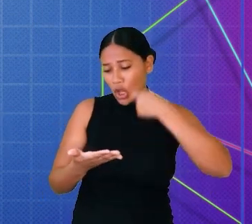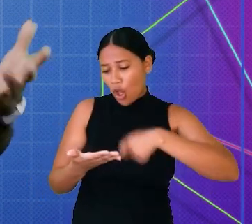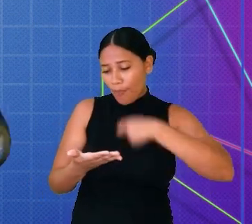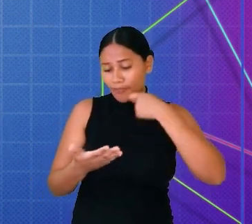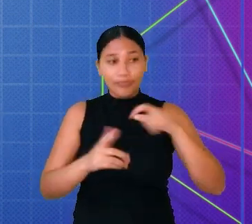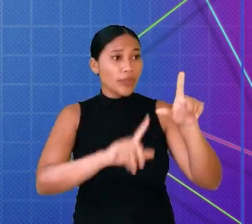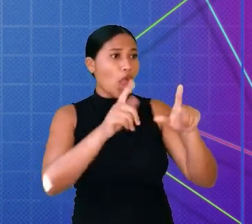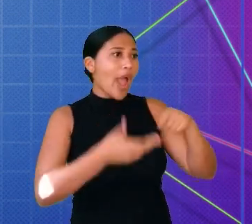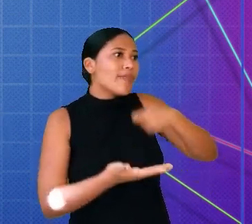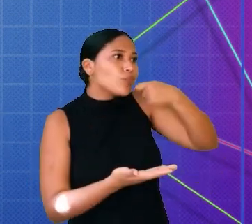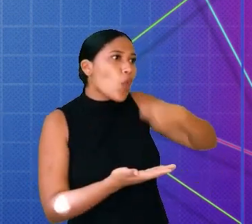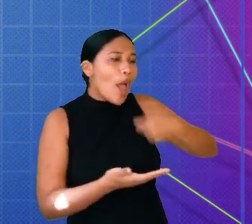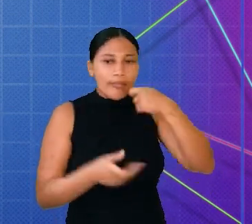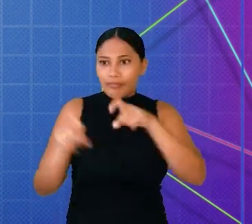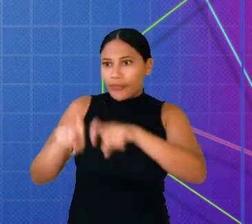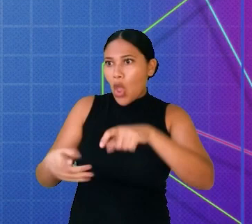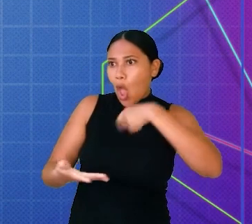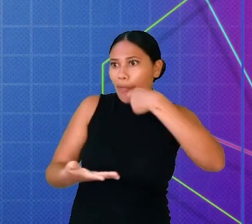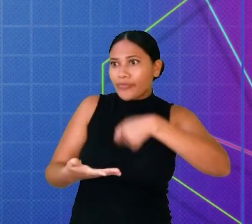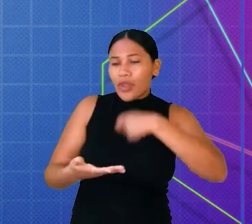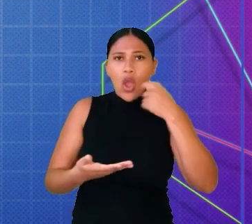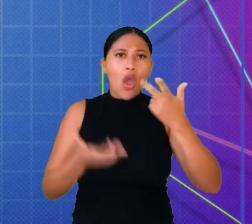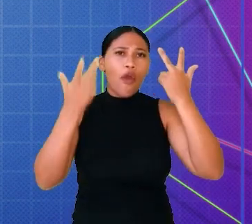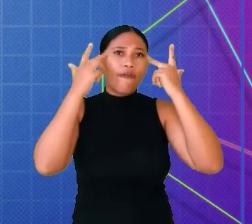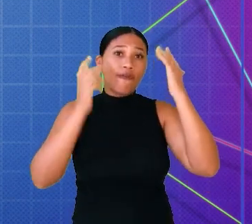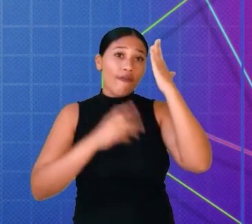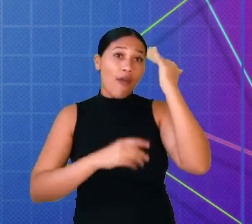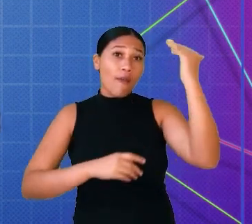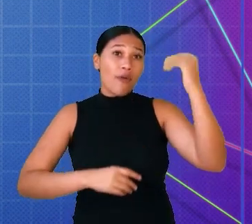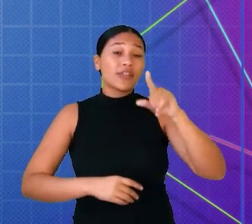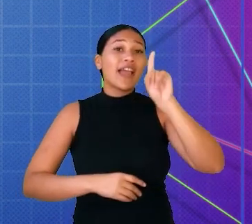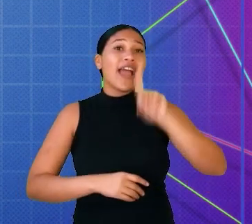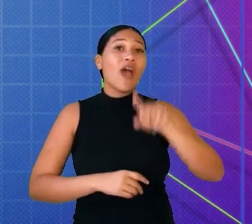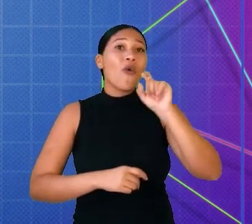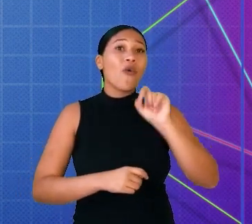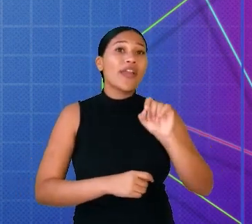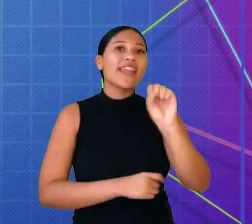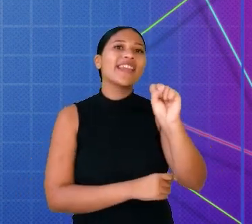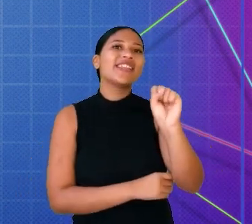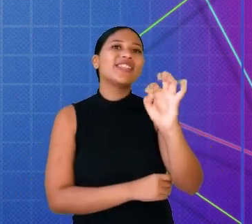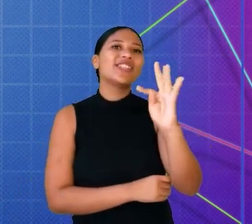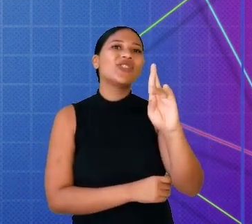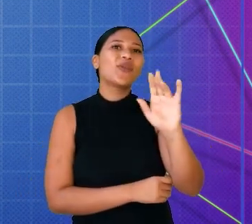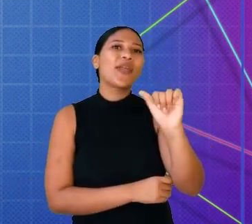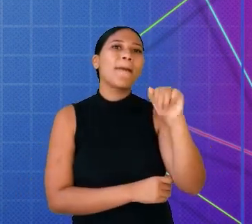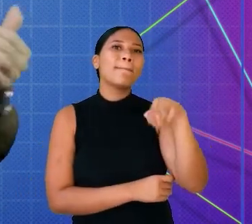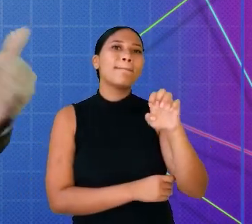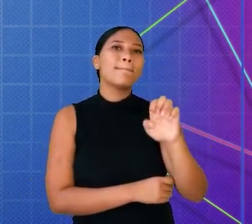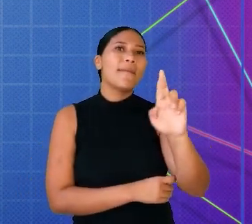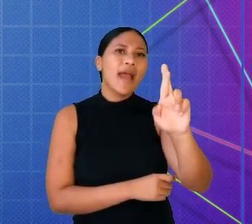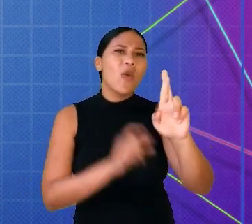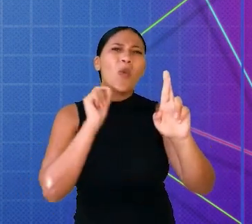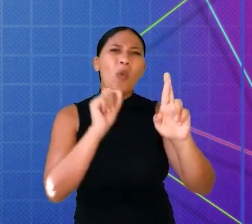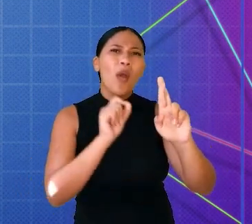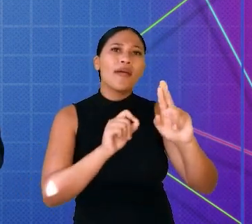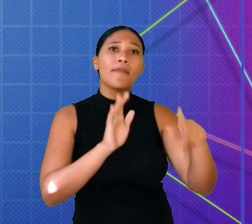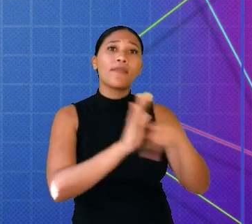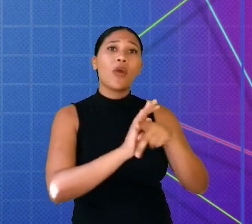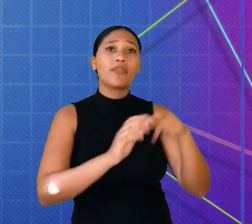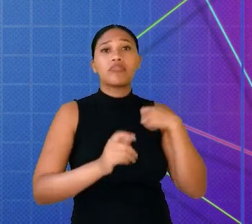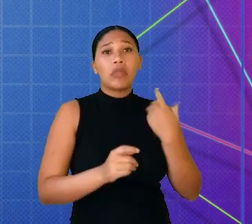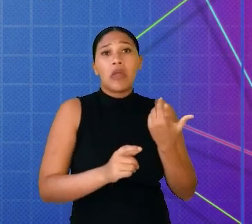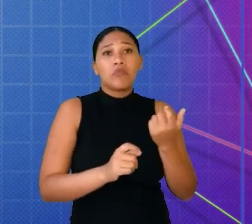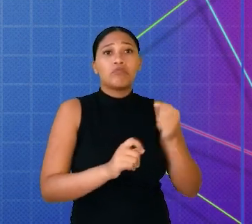celular, computador ou uma televisão. Uma profissão que ficou muito famosa nos últimos anos é a de streamer, que é a pessoa que transmite alguma coisa